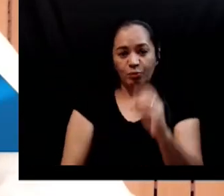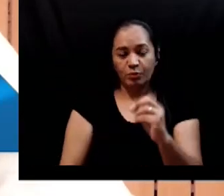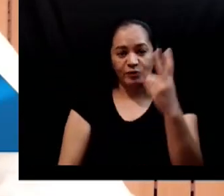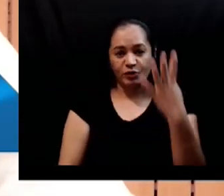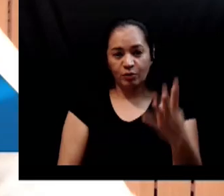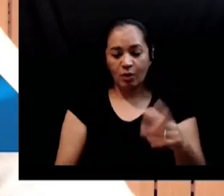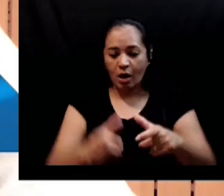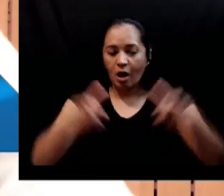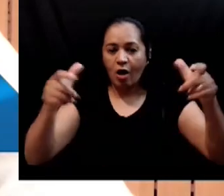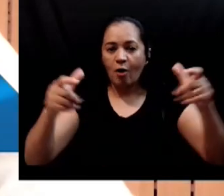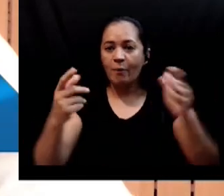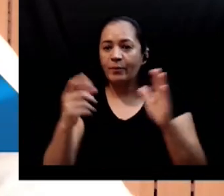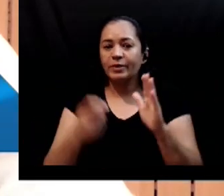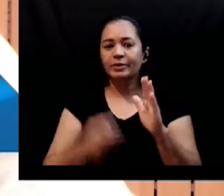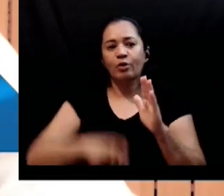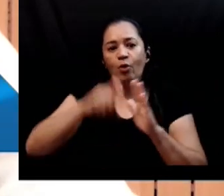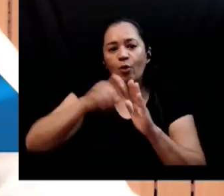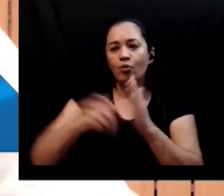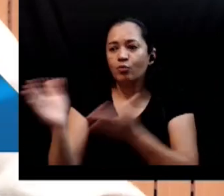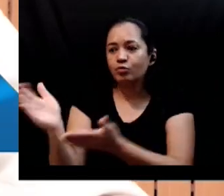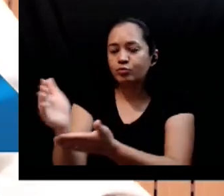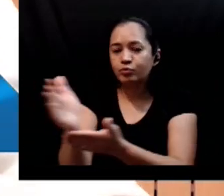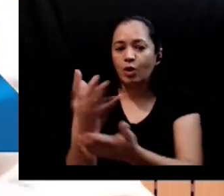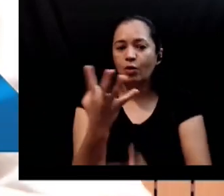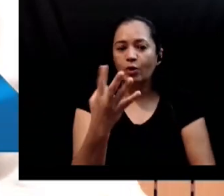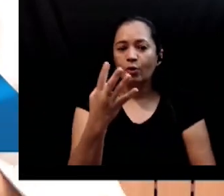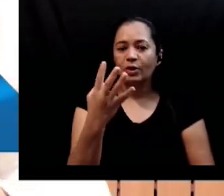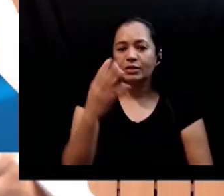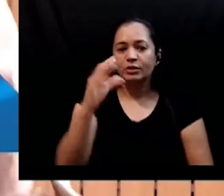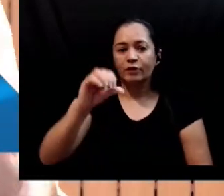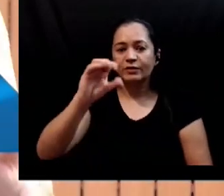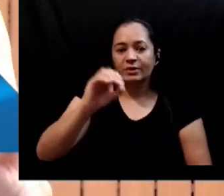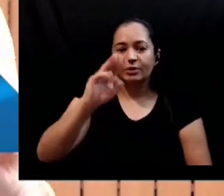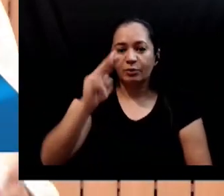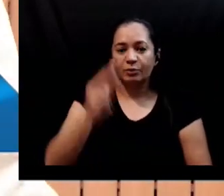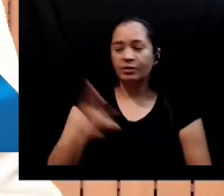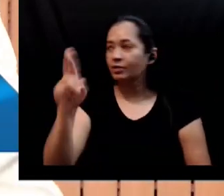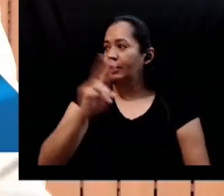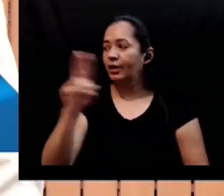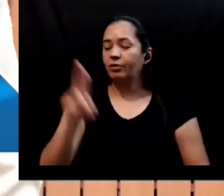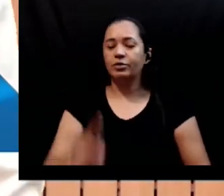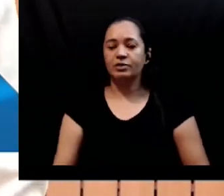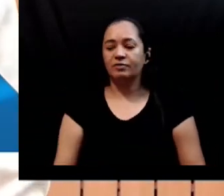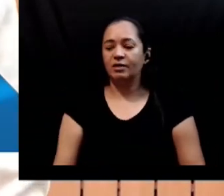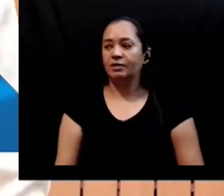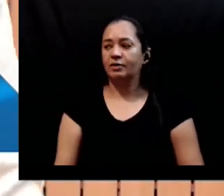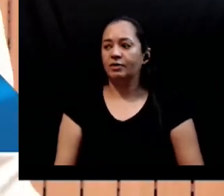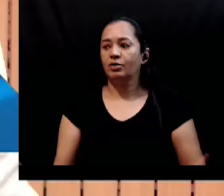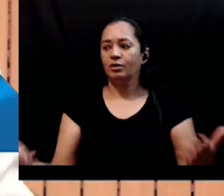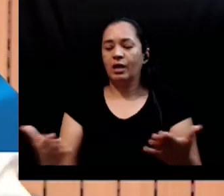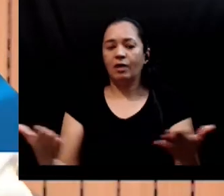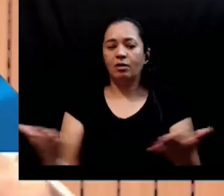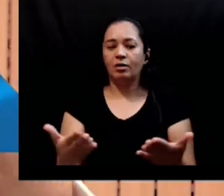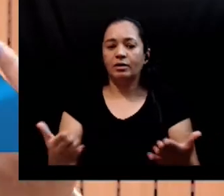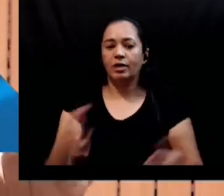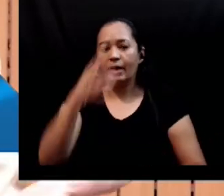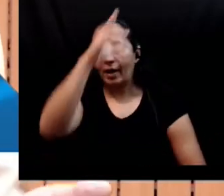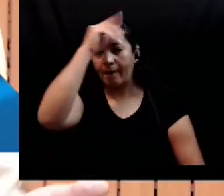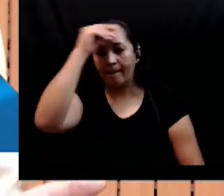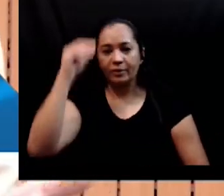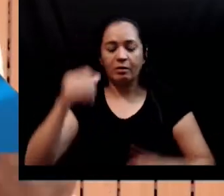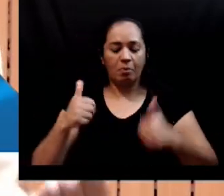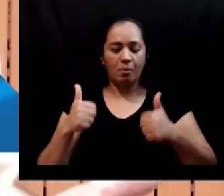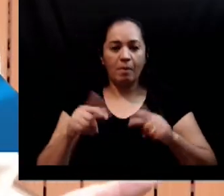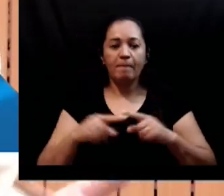de quase 900 milhões de reais. Ou seja, as contas da Prefeitura estão indo muito bem, mas os